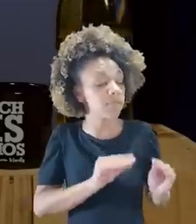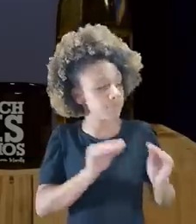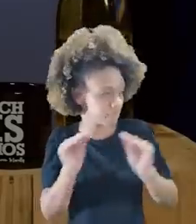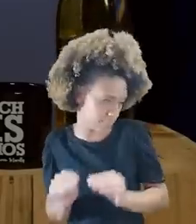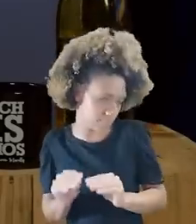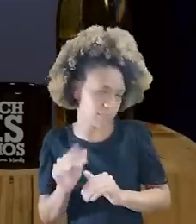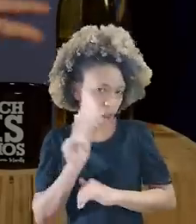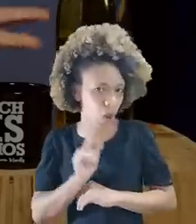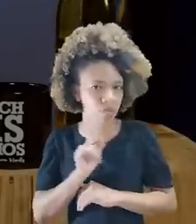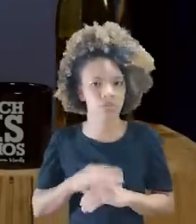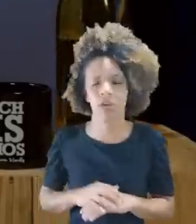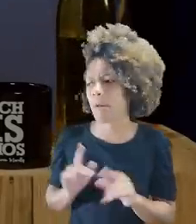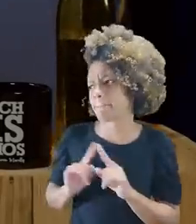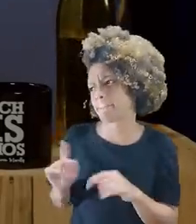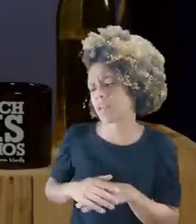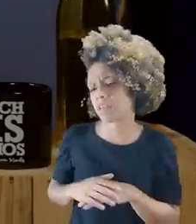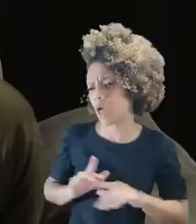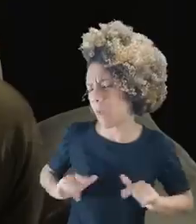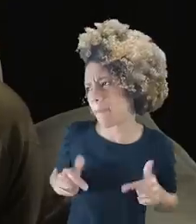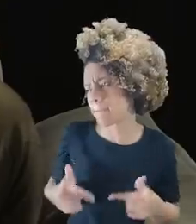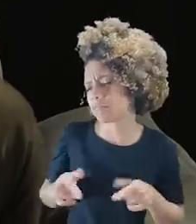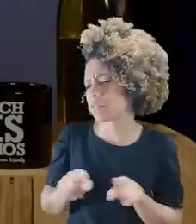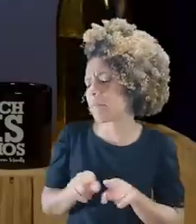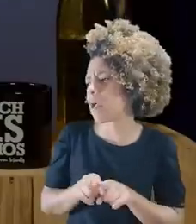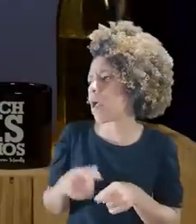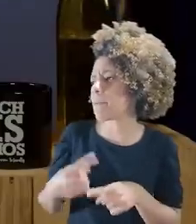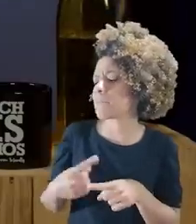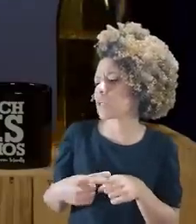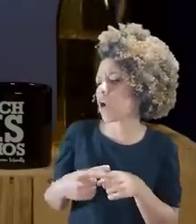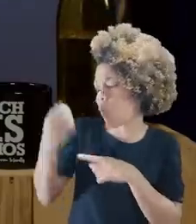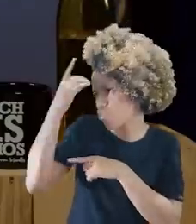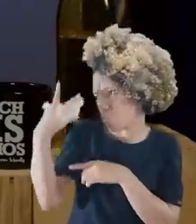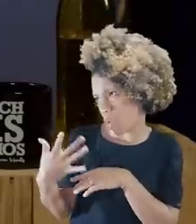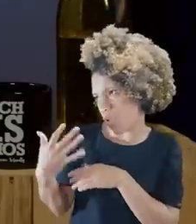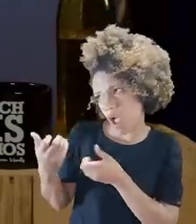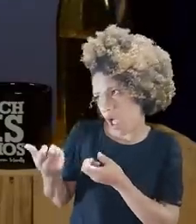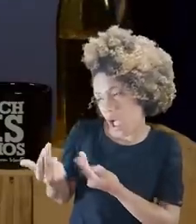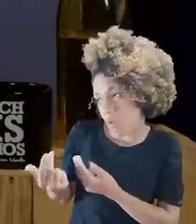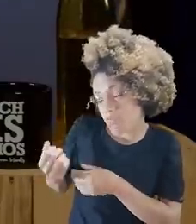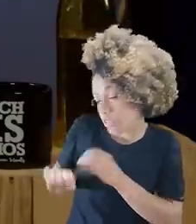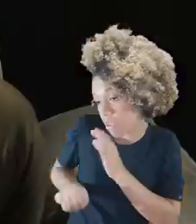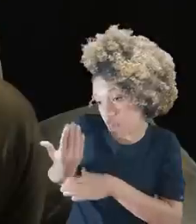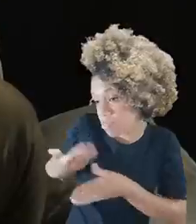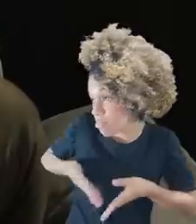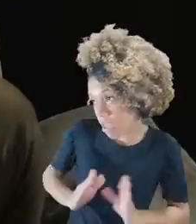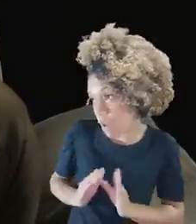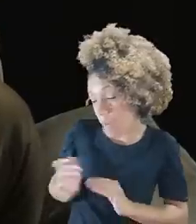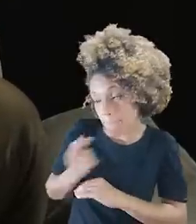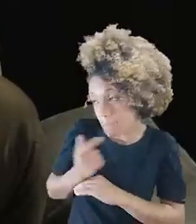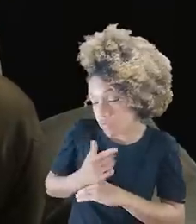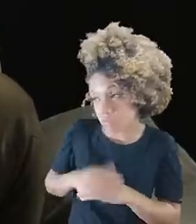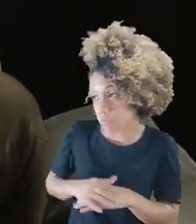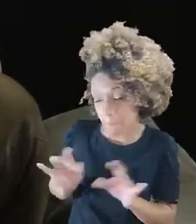desde criança você já tinha esse seu temperamento entendeu você só foi estudar para poder desenvolver melhor a técnica que é o que eu fiz com